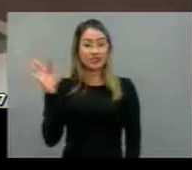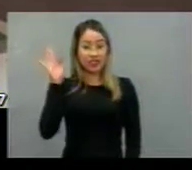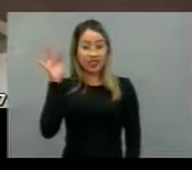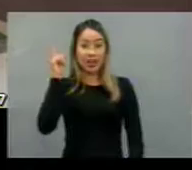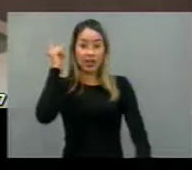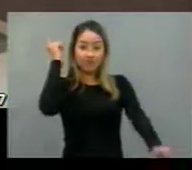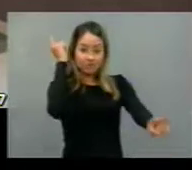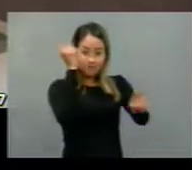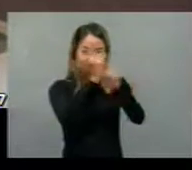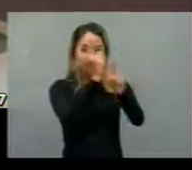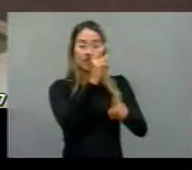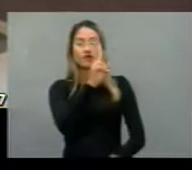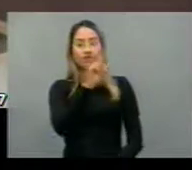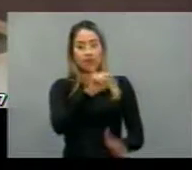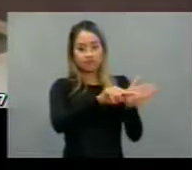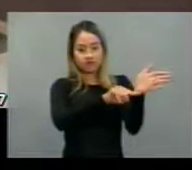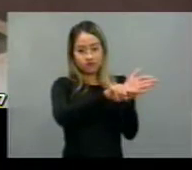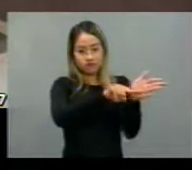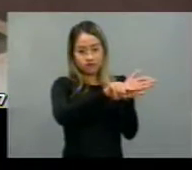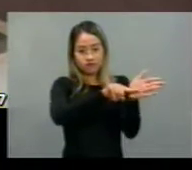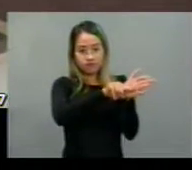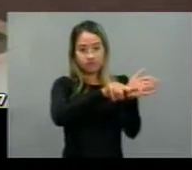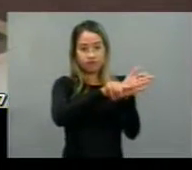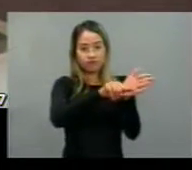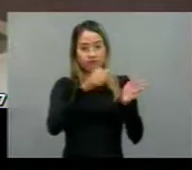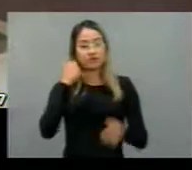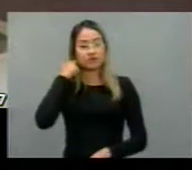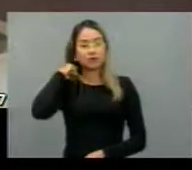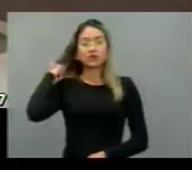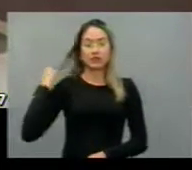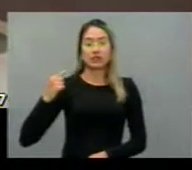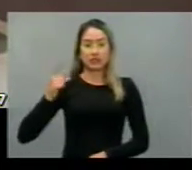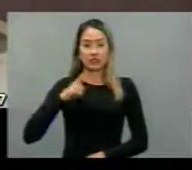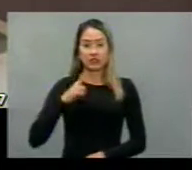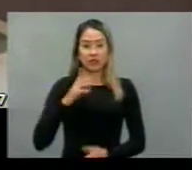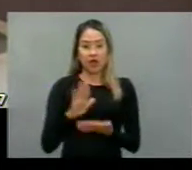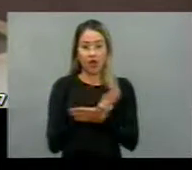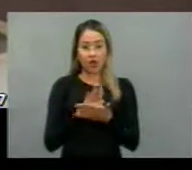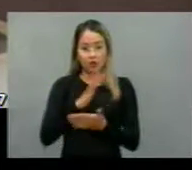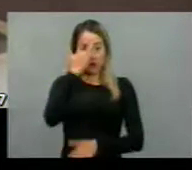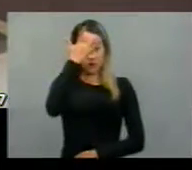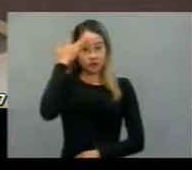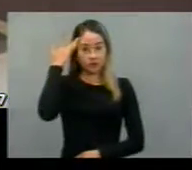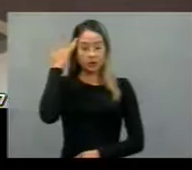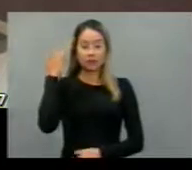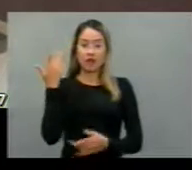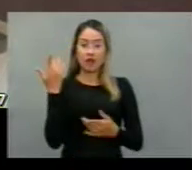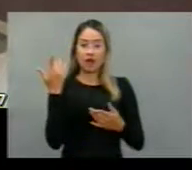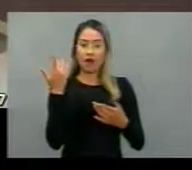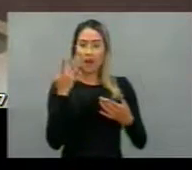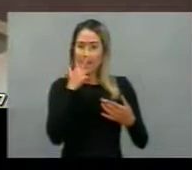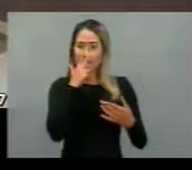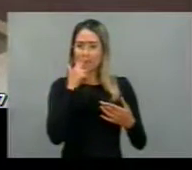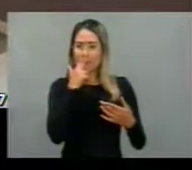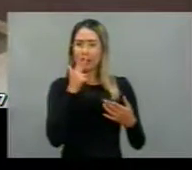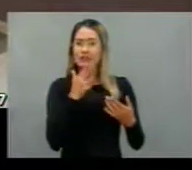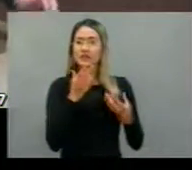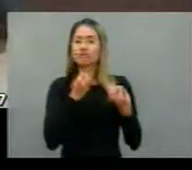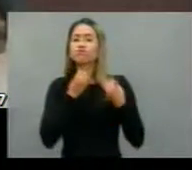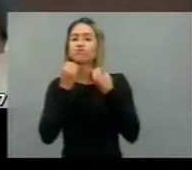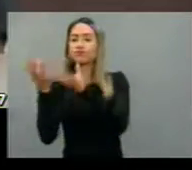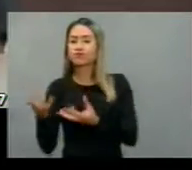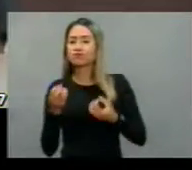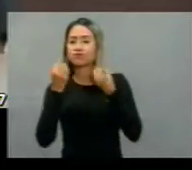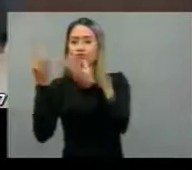operação a pessoas envolvendo com mandado de busca e apreensão em pessoas ligadas ao senador. Veja, o que